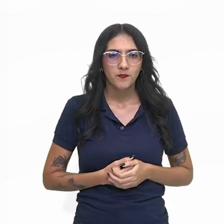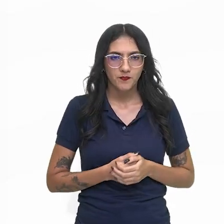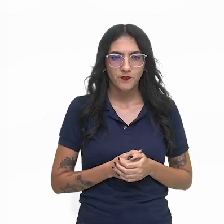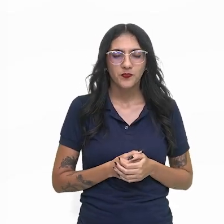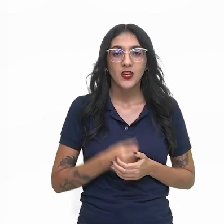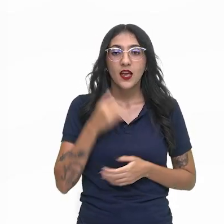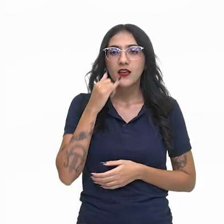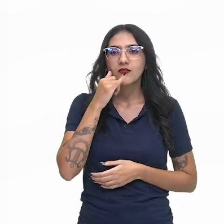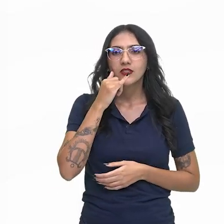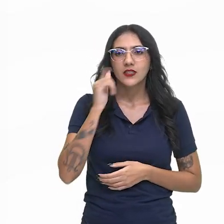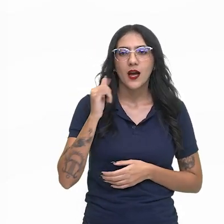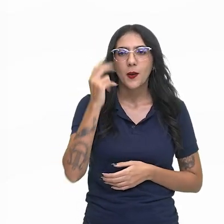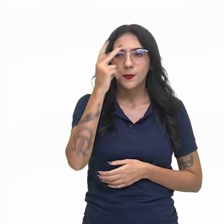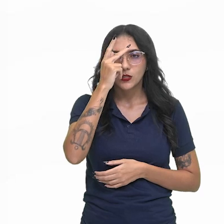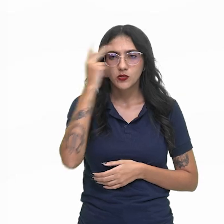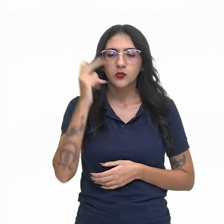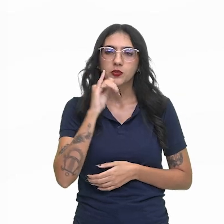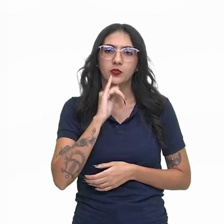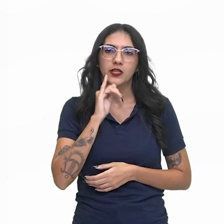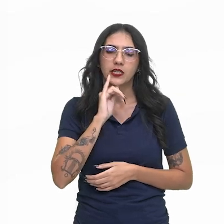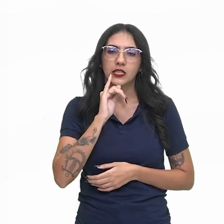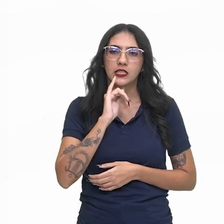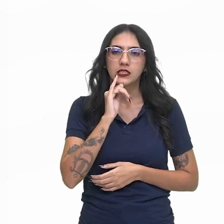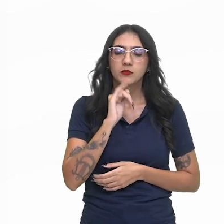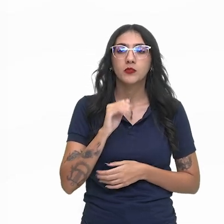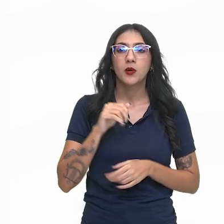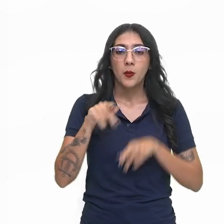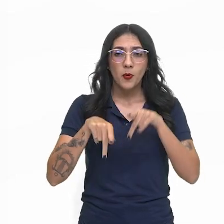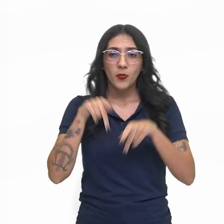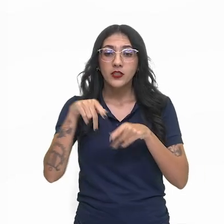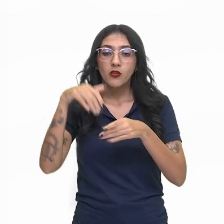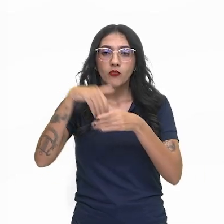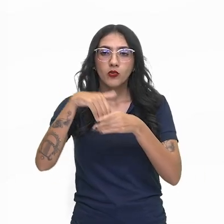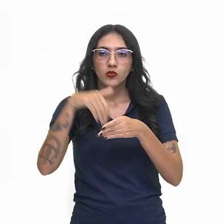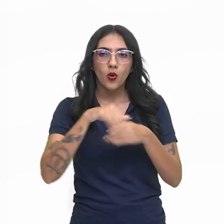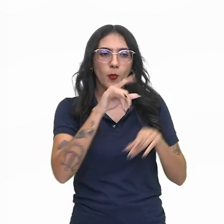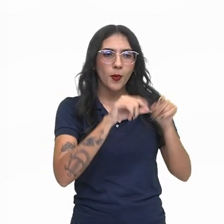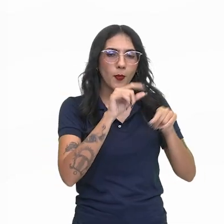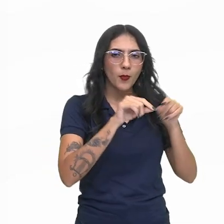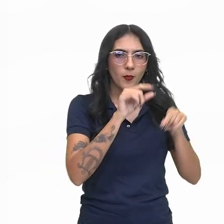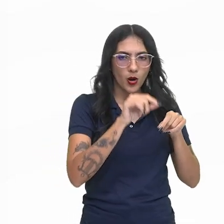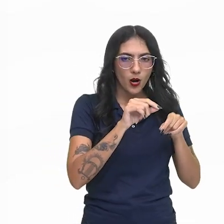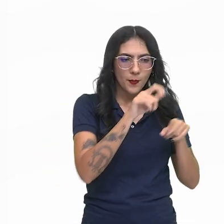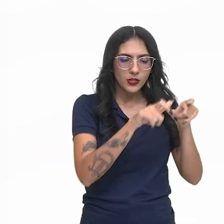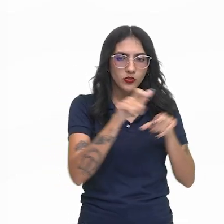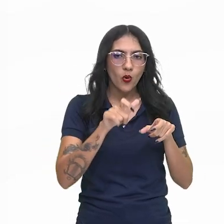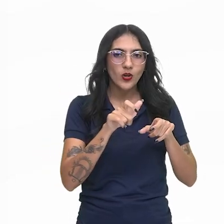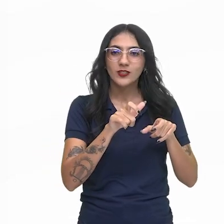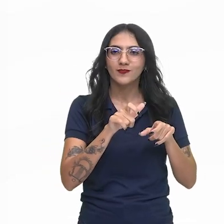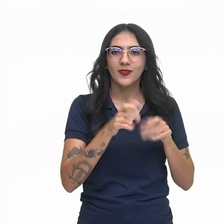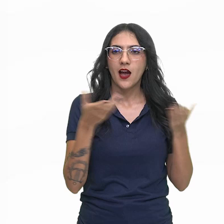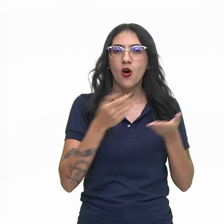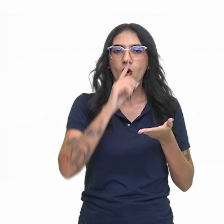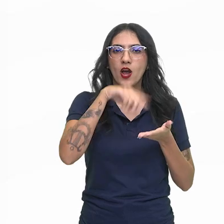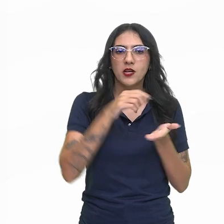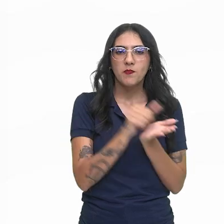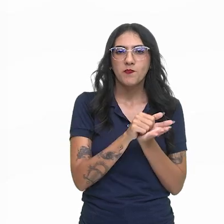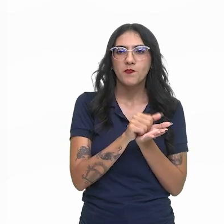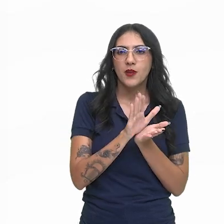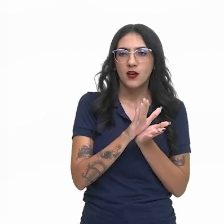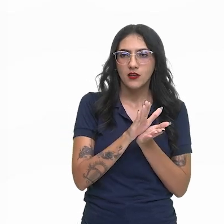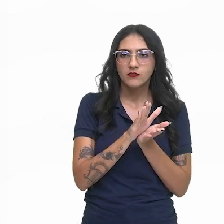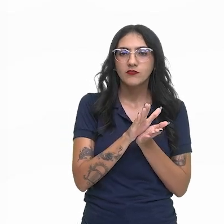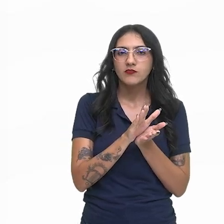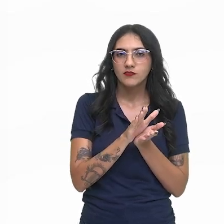parlamentares. Então, de pessoas que são eleitas pelo povo, terão seus mandatos cassados a demissão de servidores públicos, né, que em teoria é um